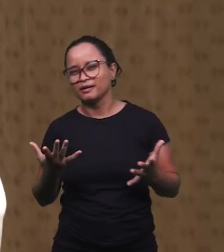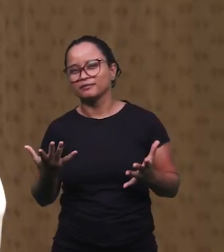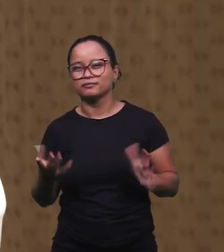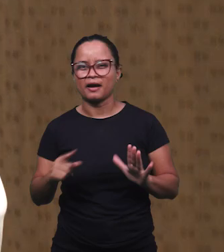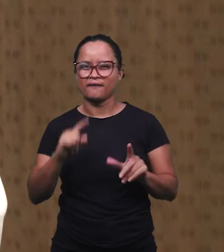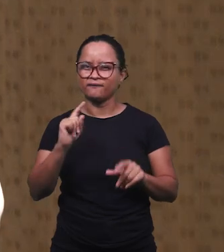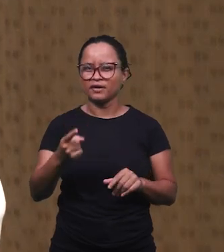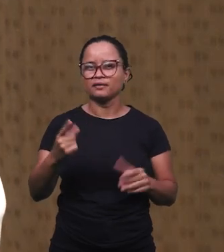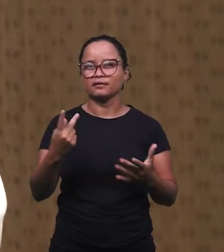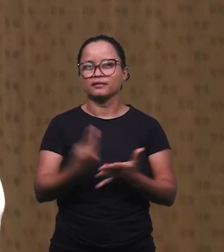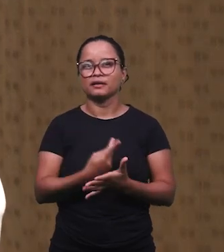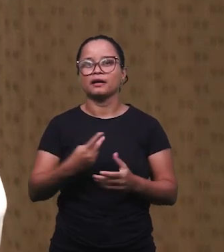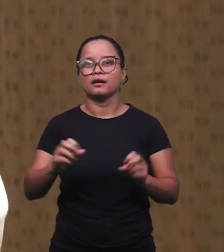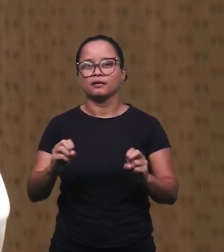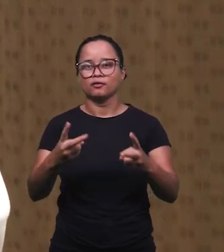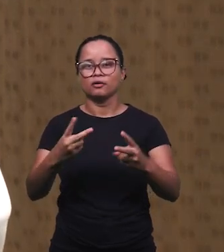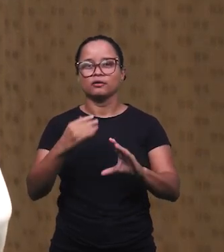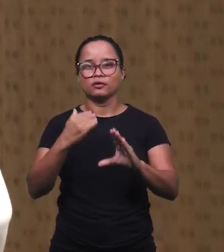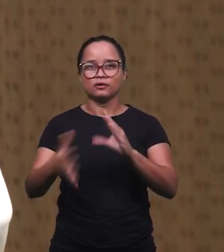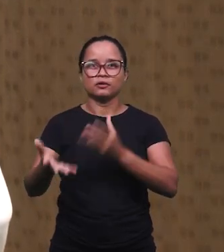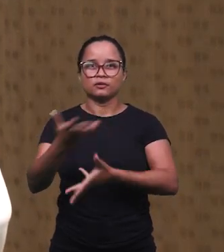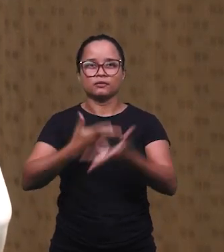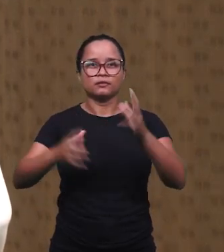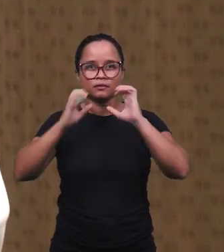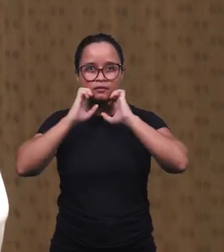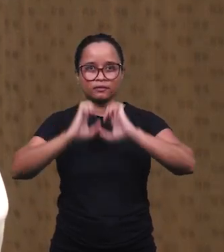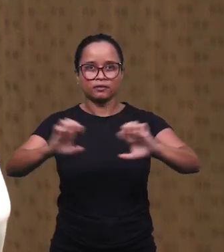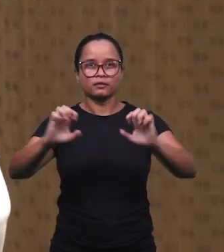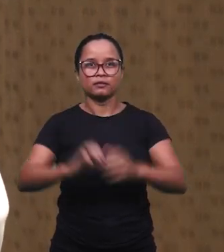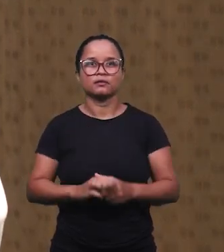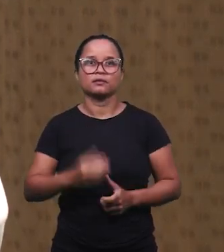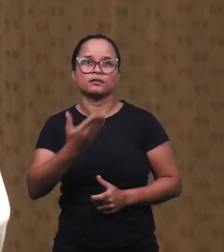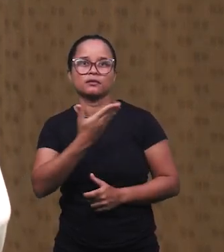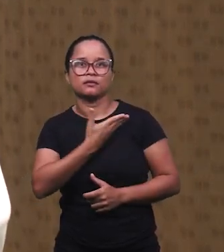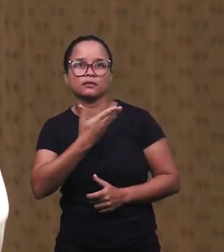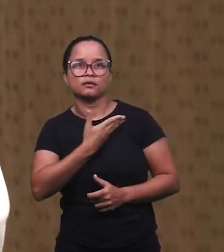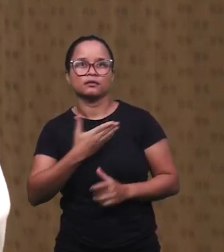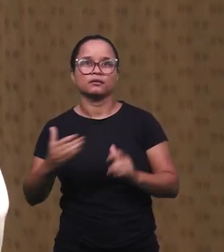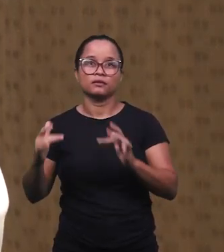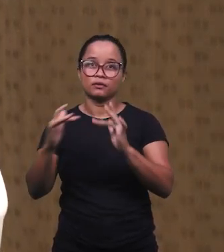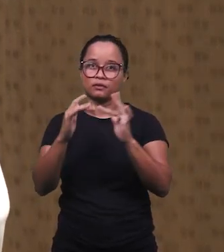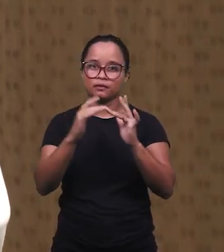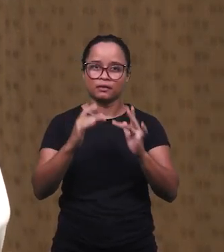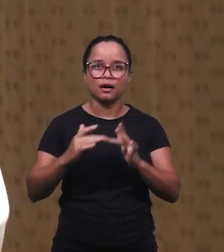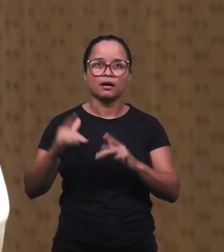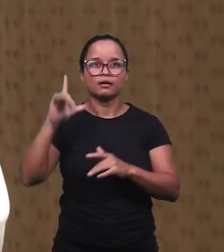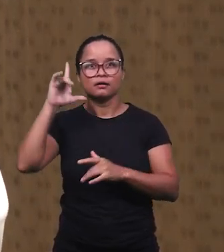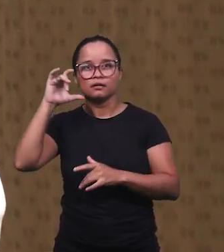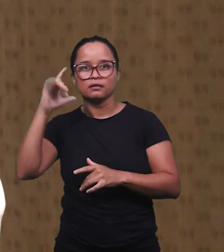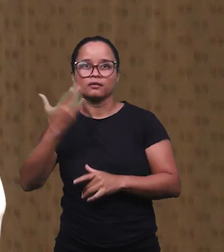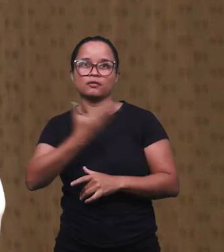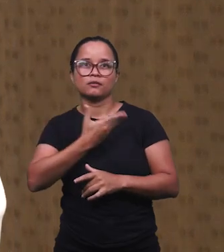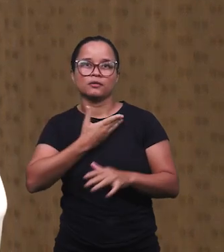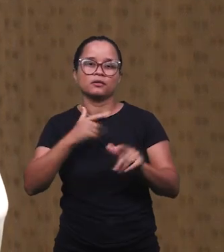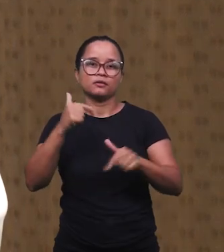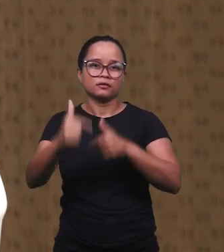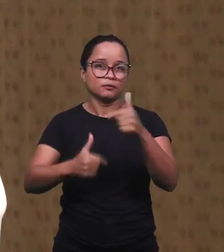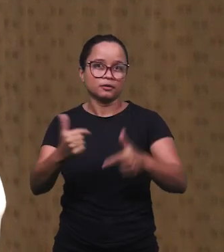pronto ali, é só compartilhar. Né, e evangelizando ali seus amigos, seus contatos no Instagram, seus colegas de